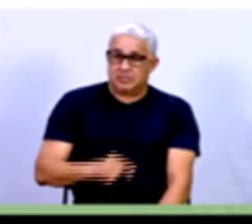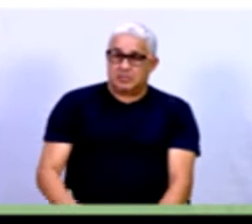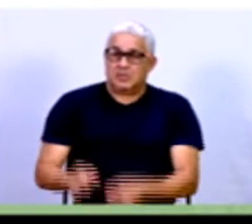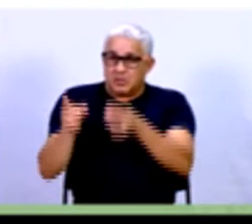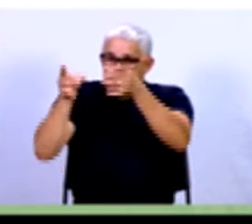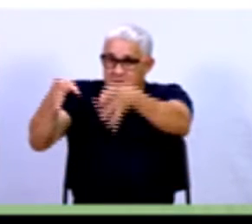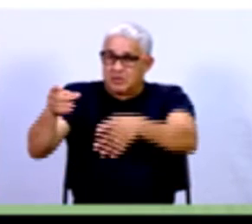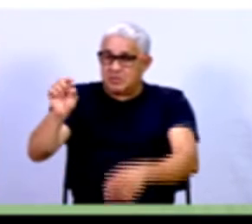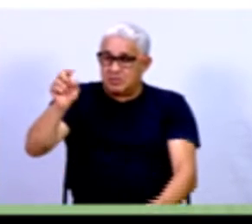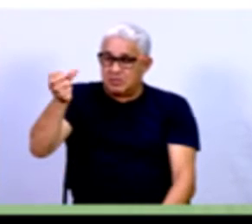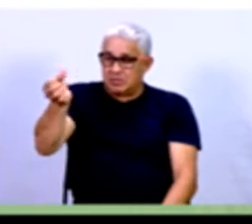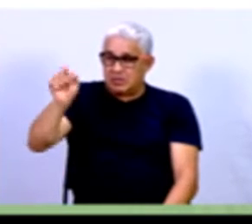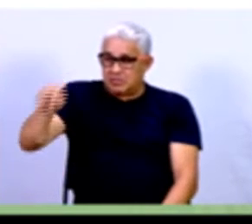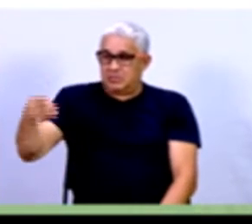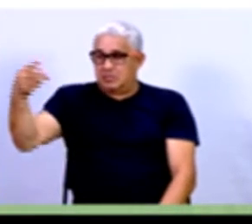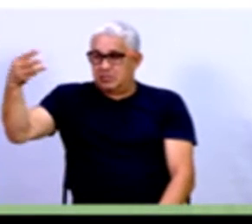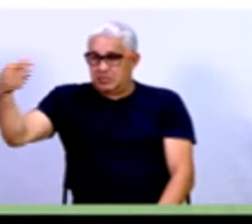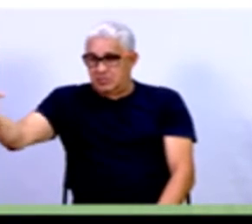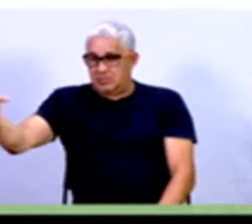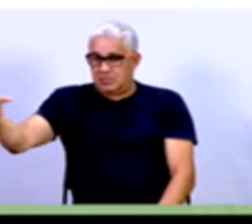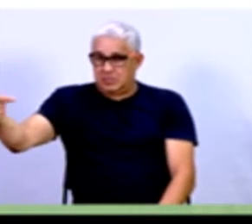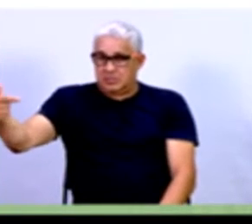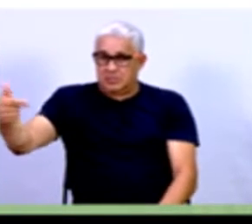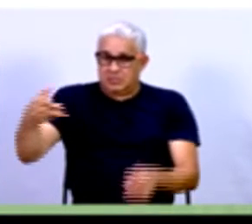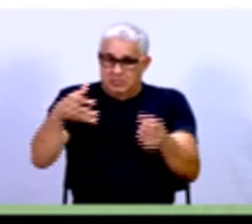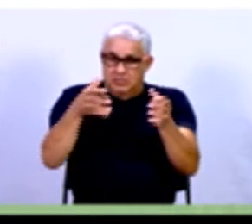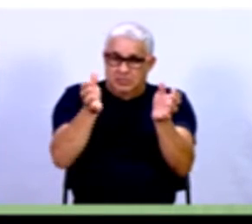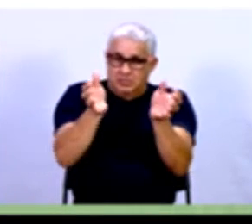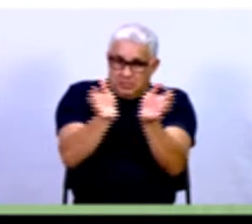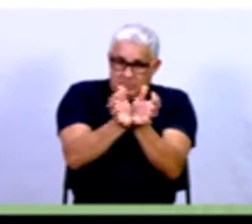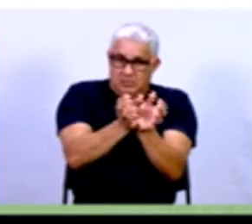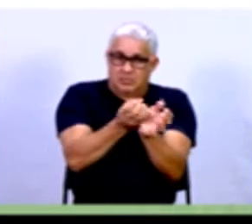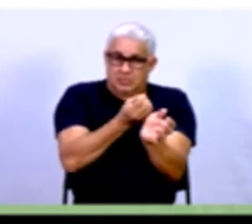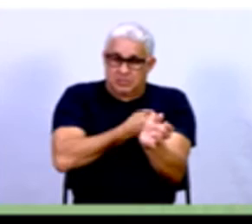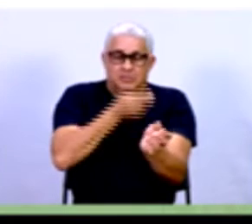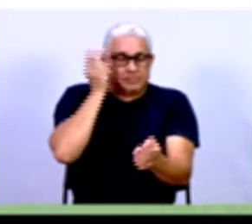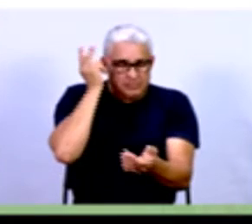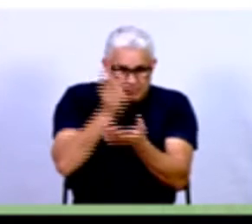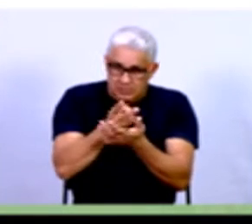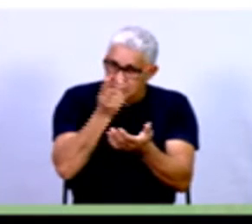de 6,32. O número de classes deve ser sempre um número